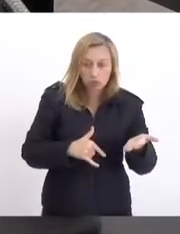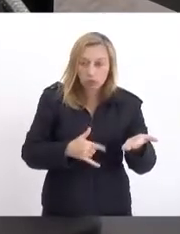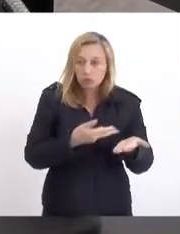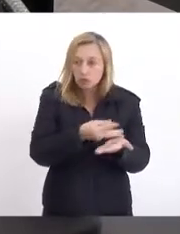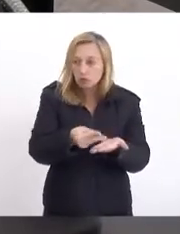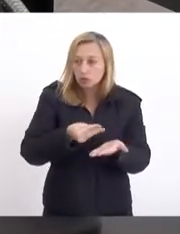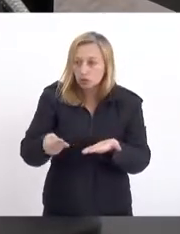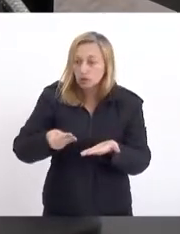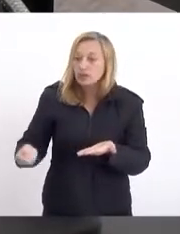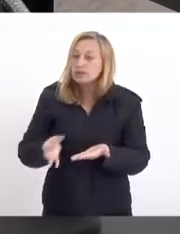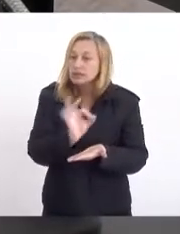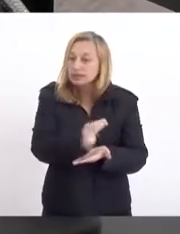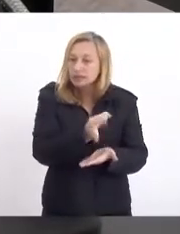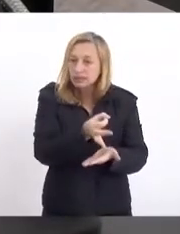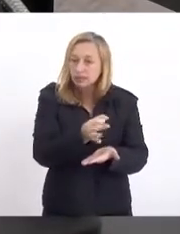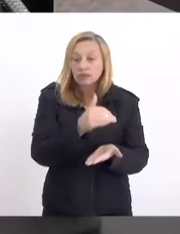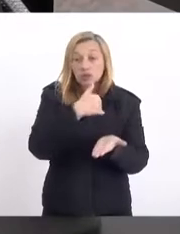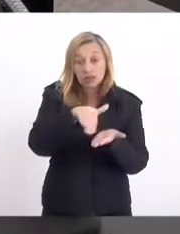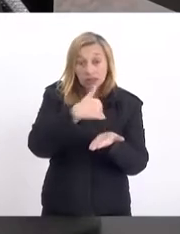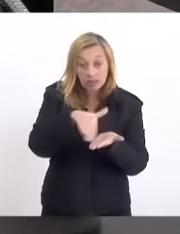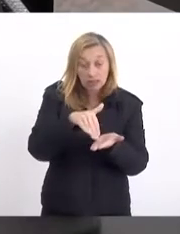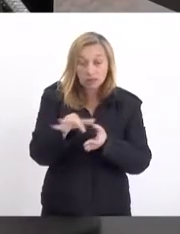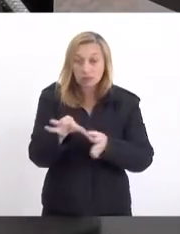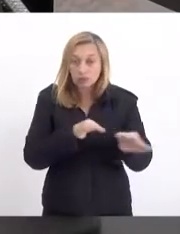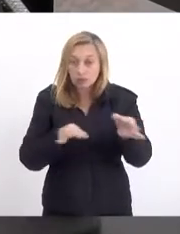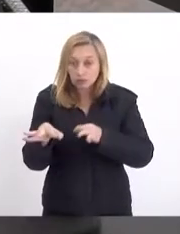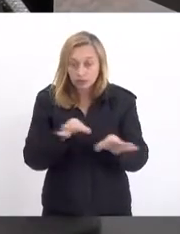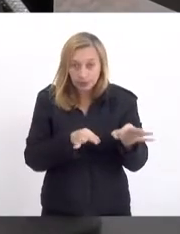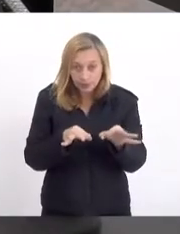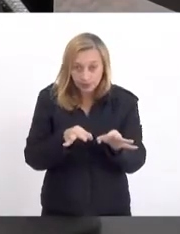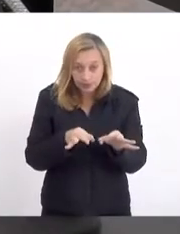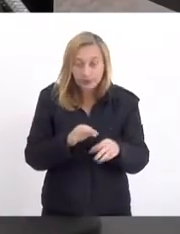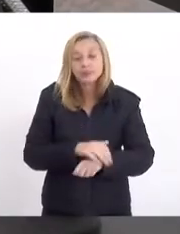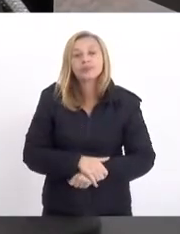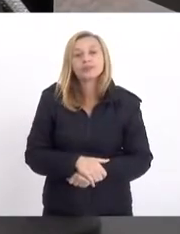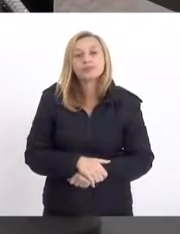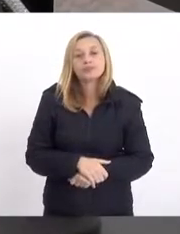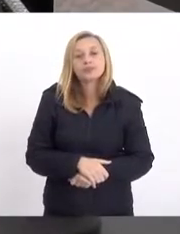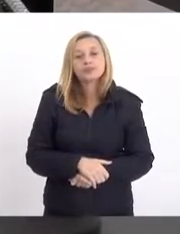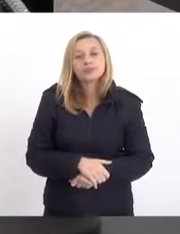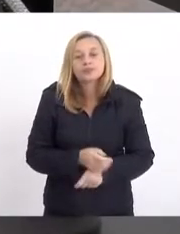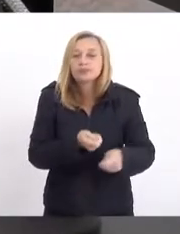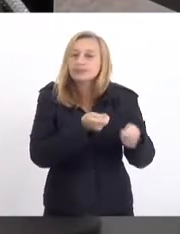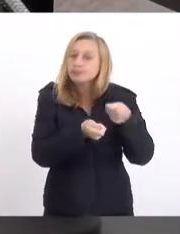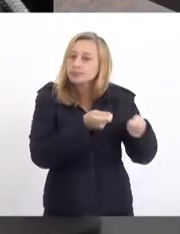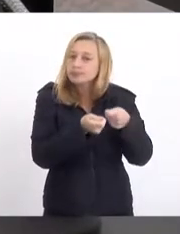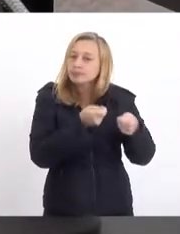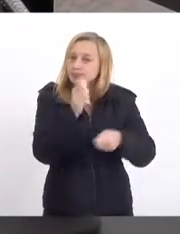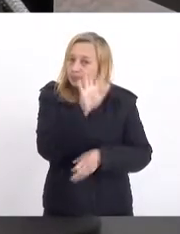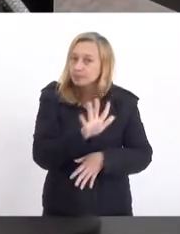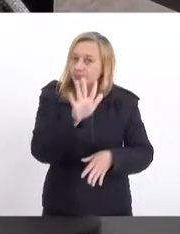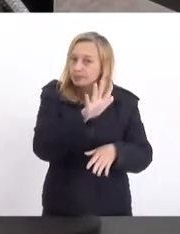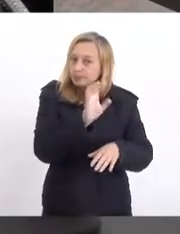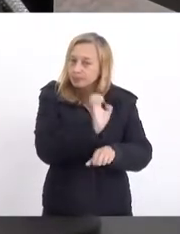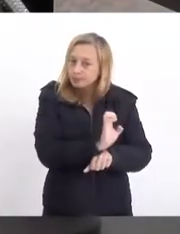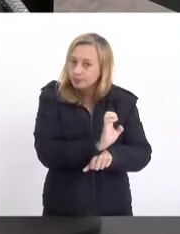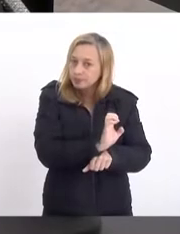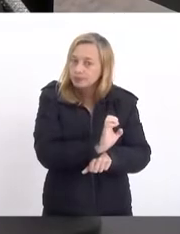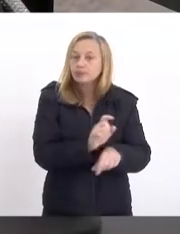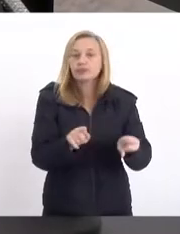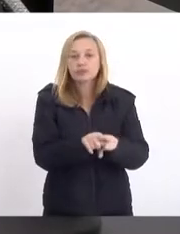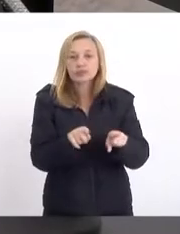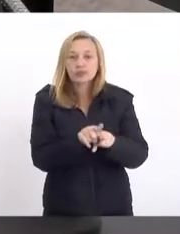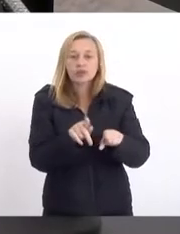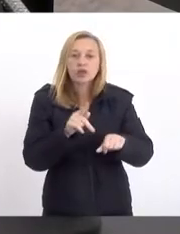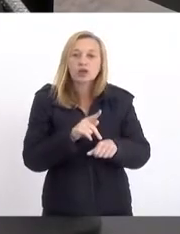que é exatamente o secretário de Planejamento, a Controladoria Geral do Estado e a